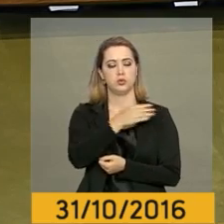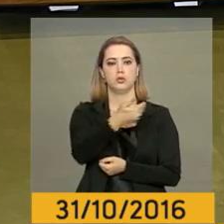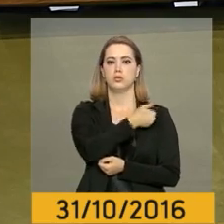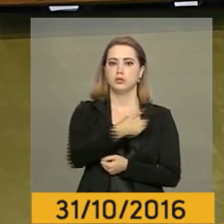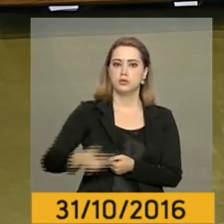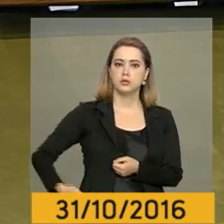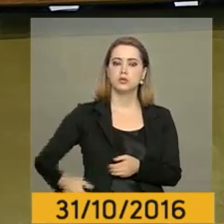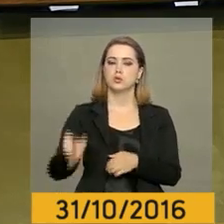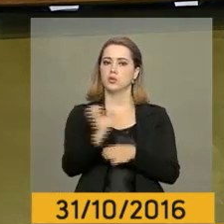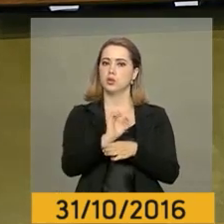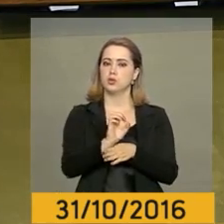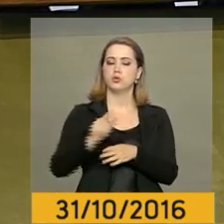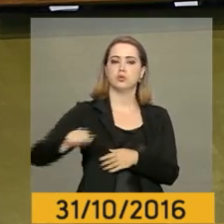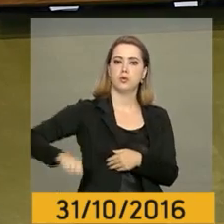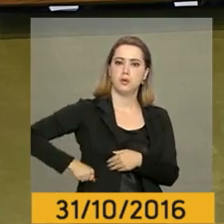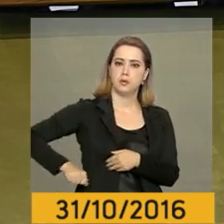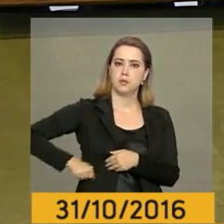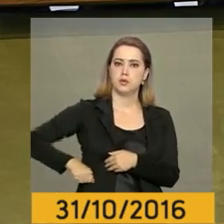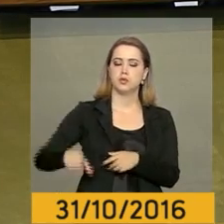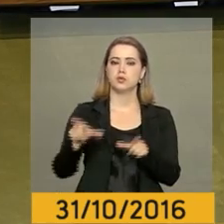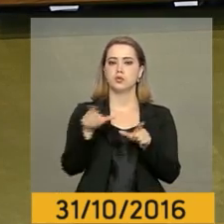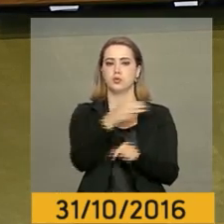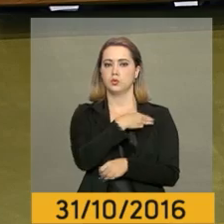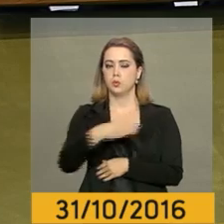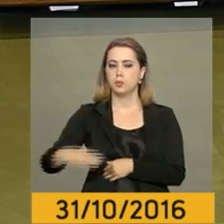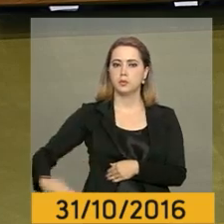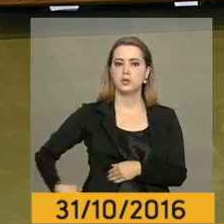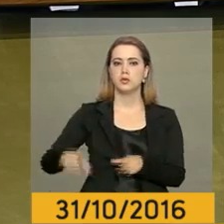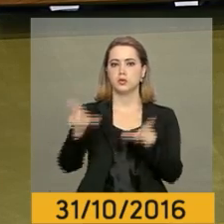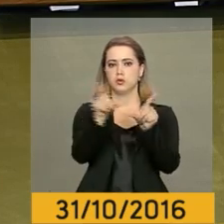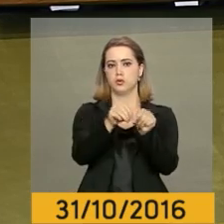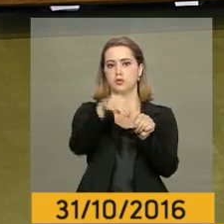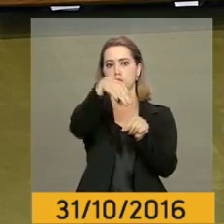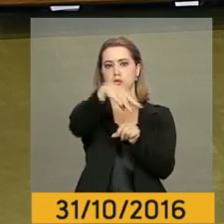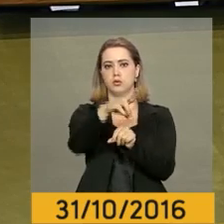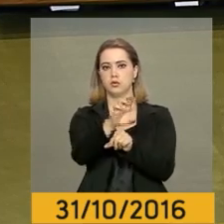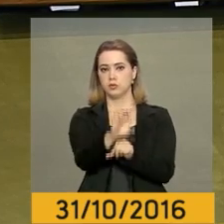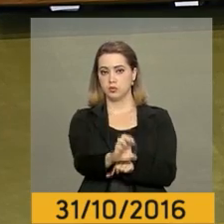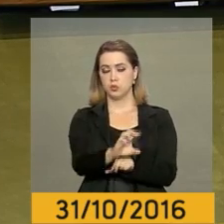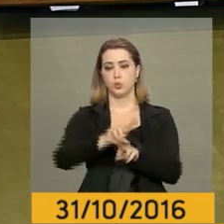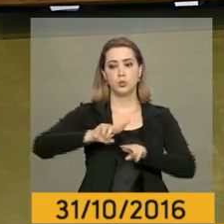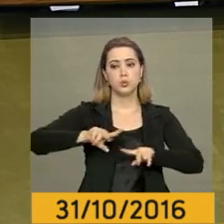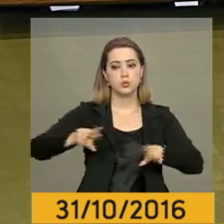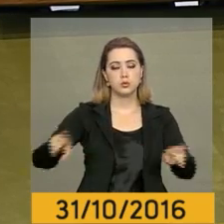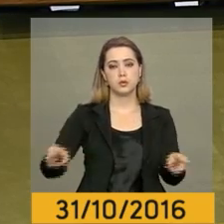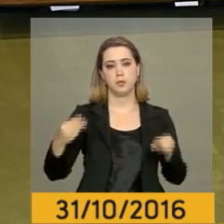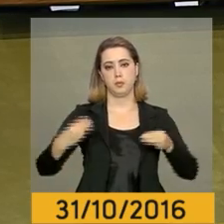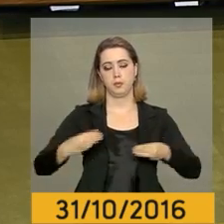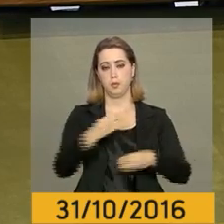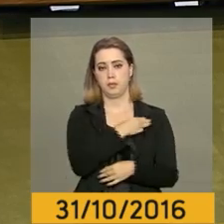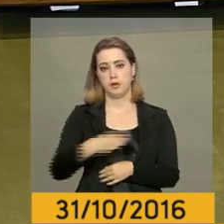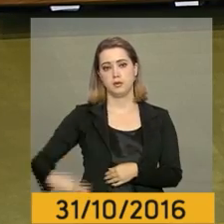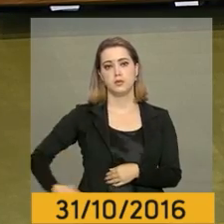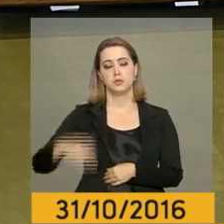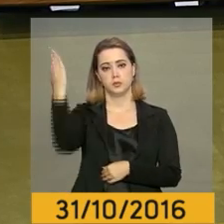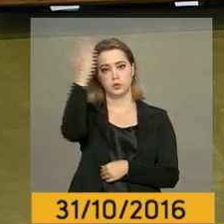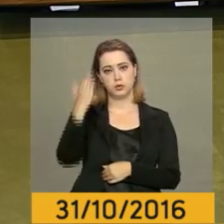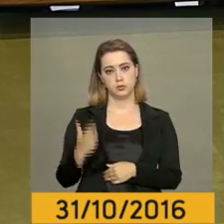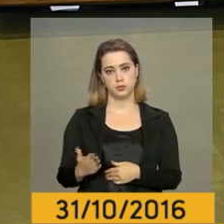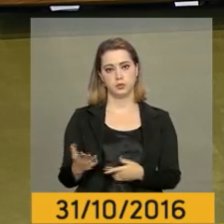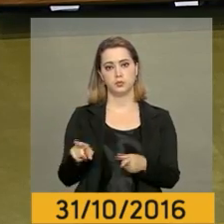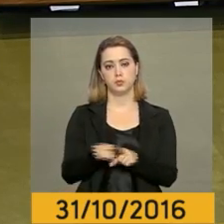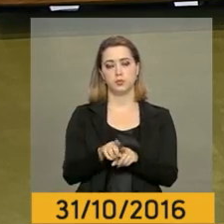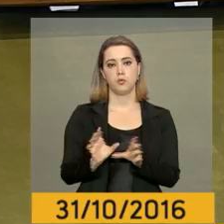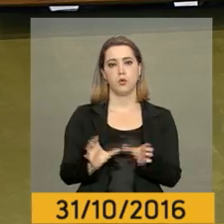embaixadores o Ministro das relações exteriores os ministros que aqui se acham do governo brasileiro